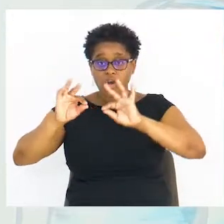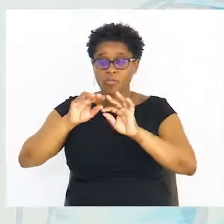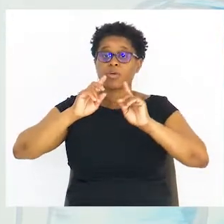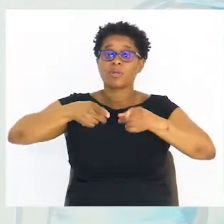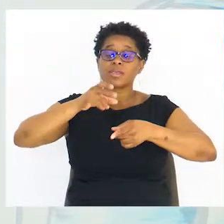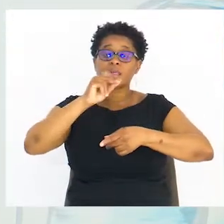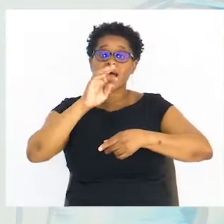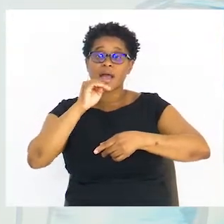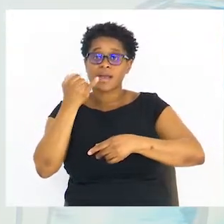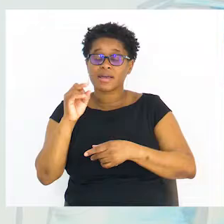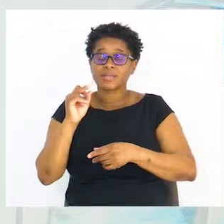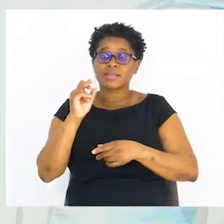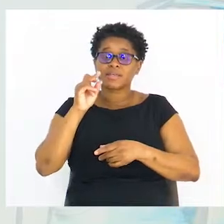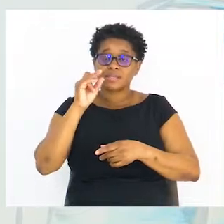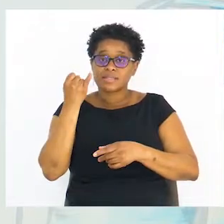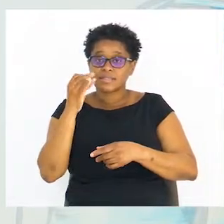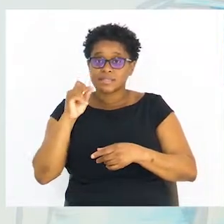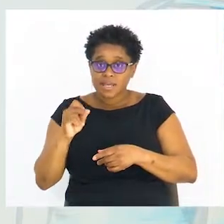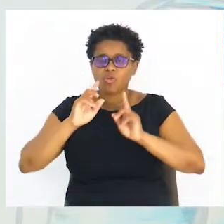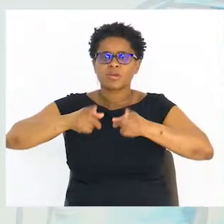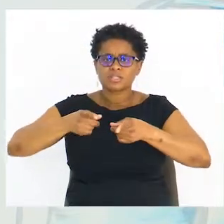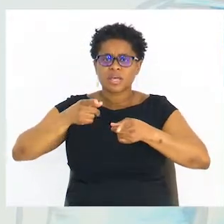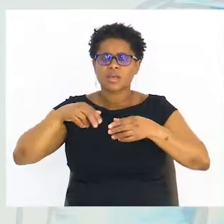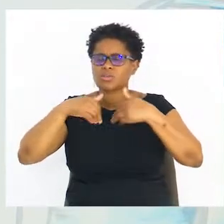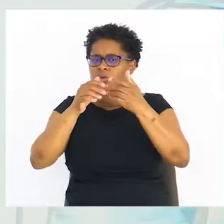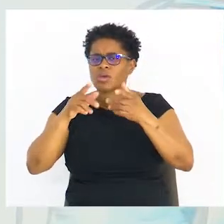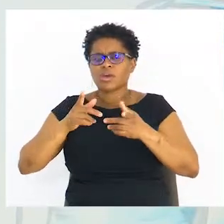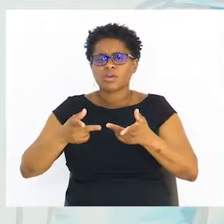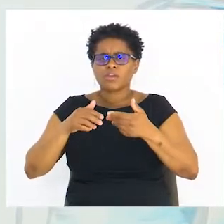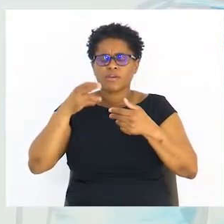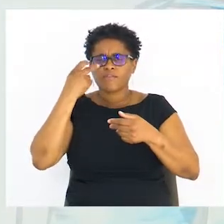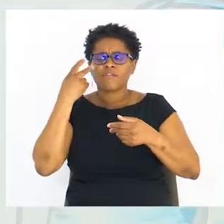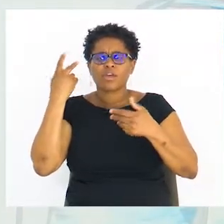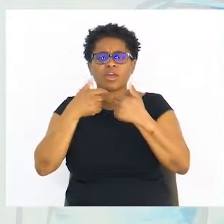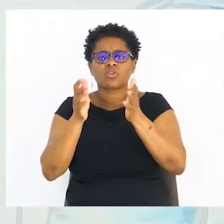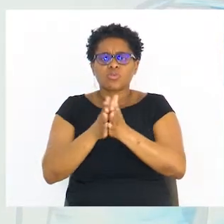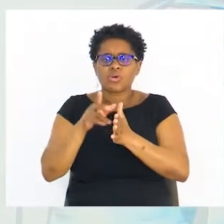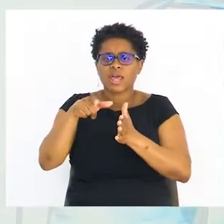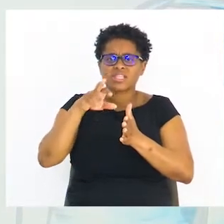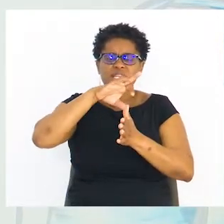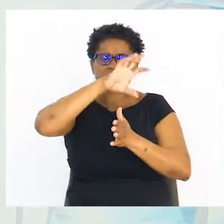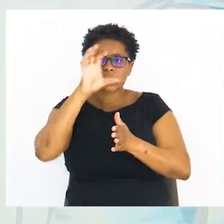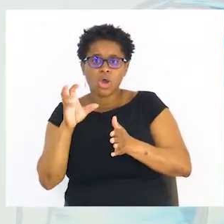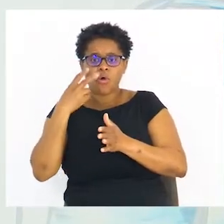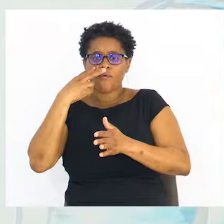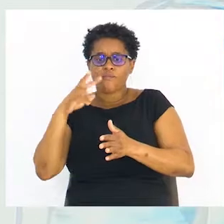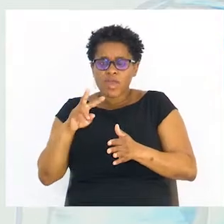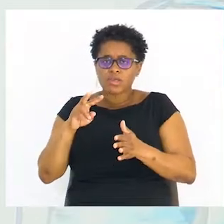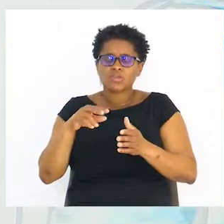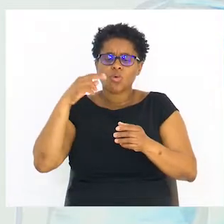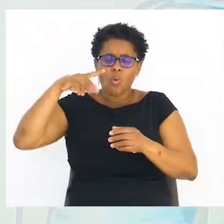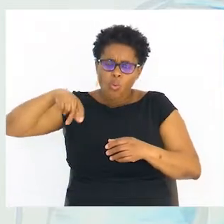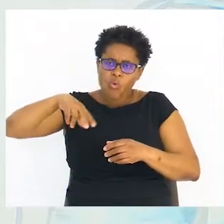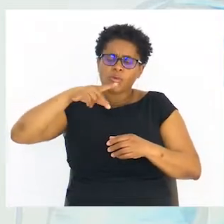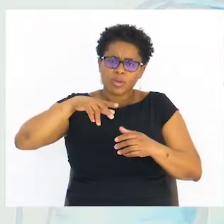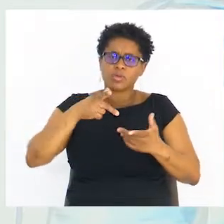partir da Ásia começaram a povoar toda esta região. Portanto, vê-se o percurso